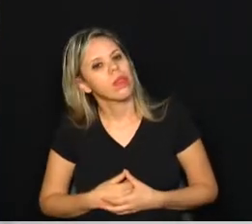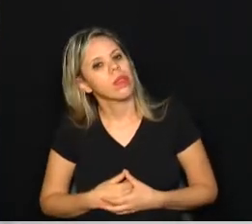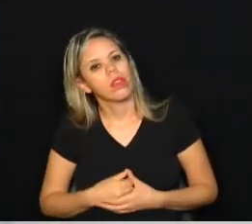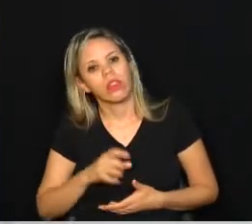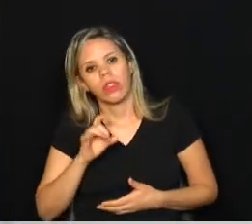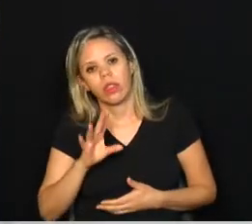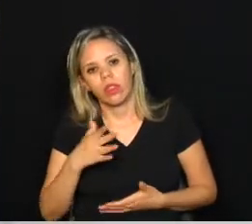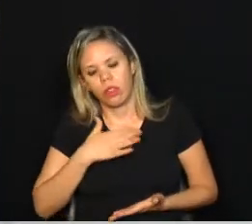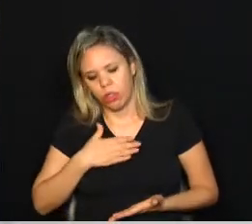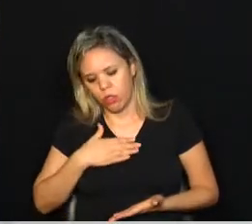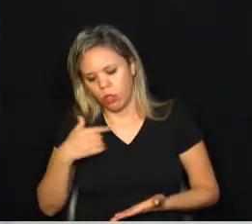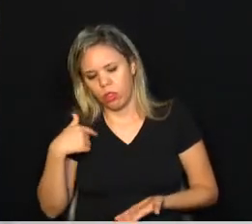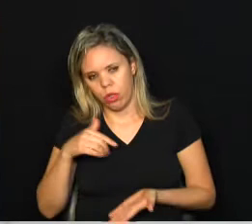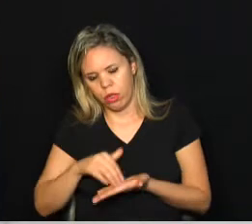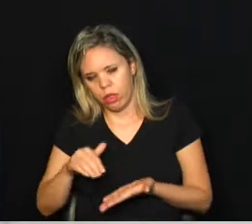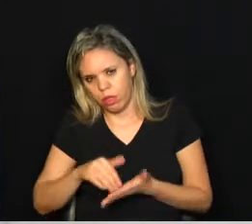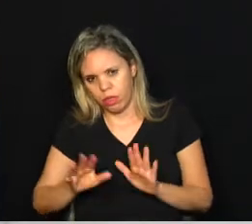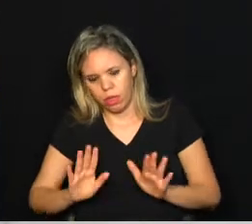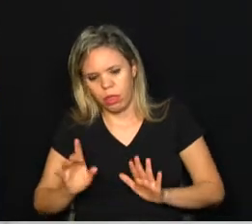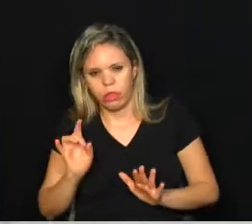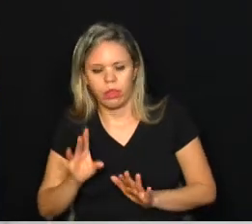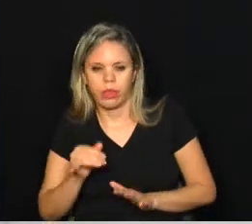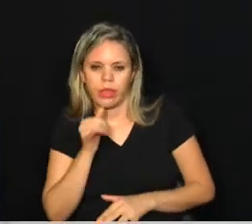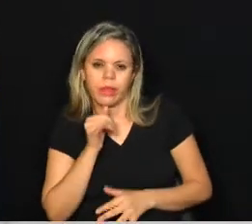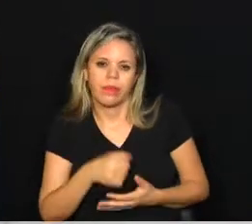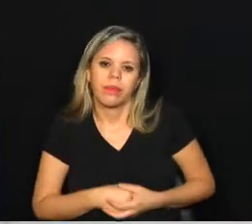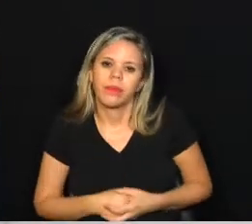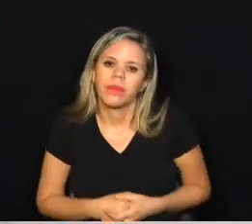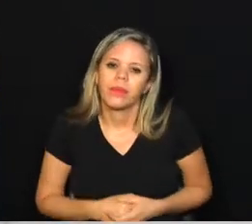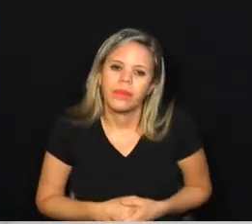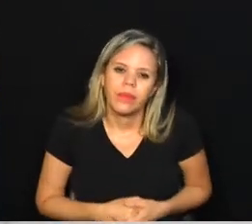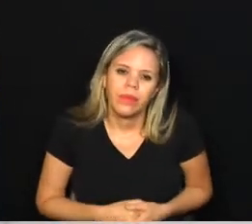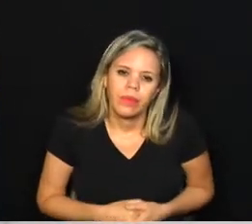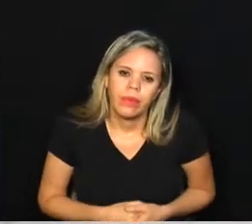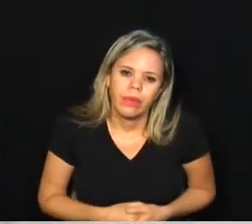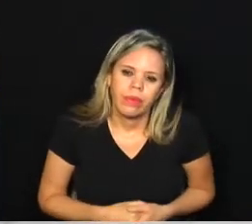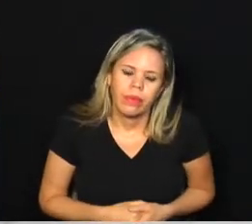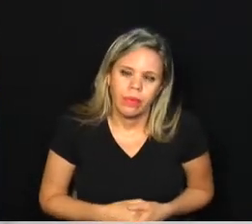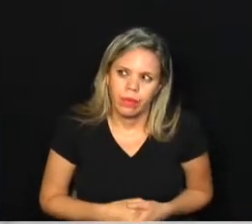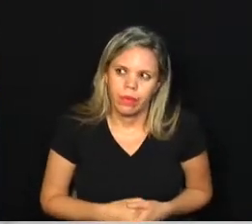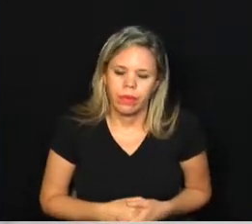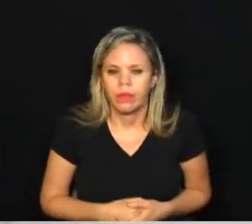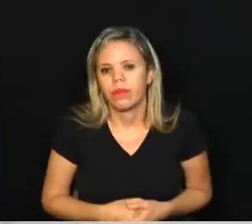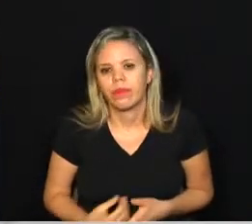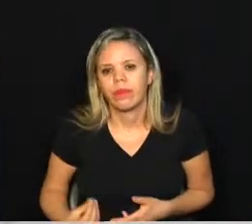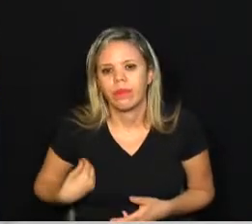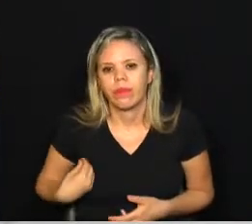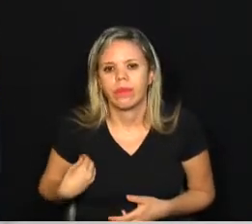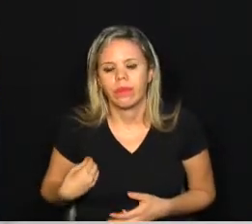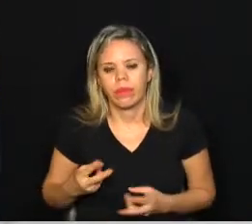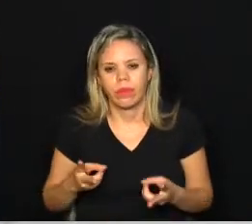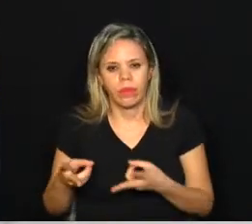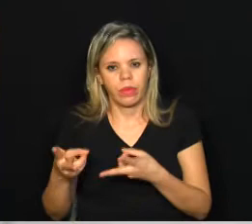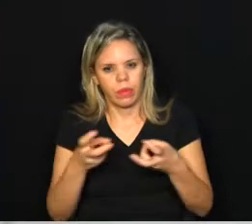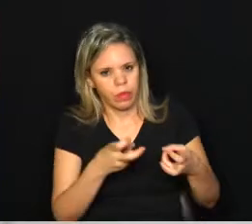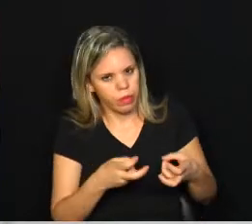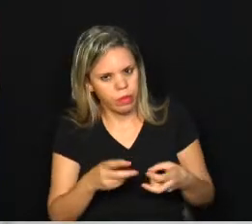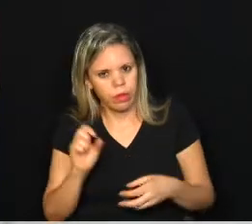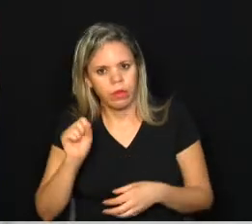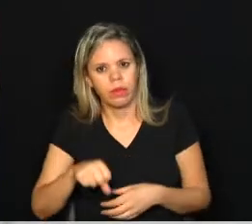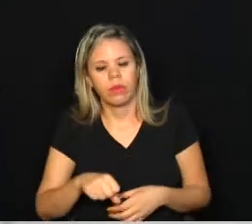somente aqui pela nossa secretaria, né? E nós estamos olhando para isso,